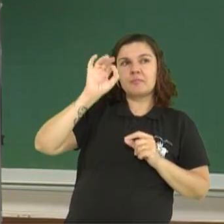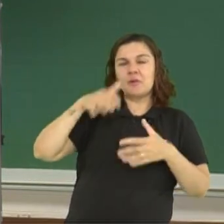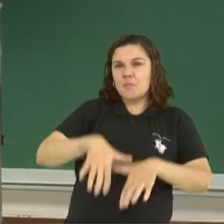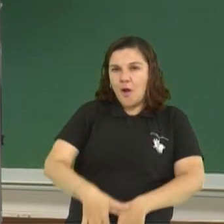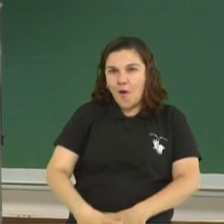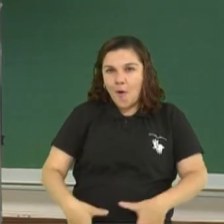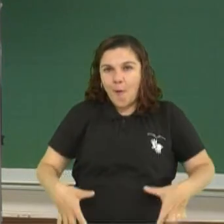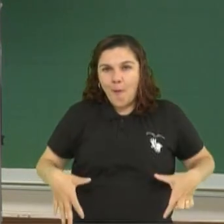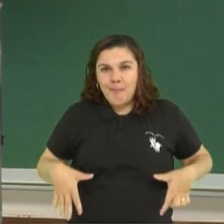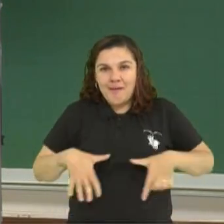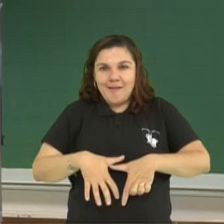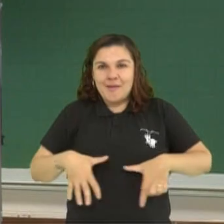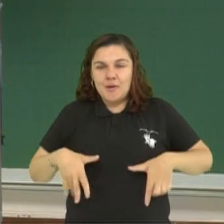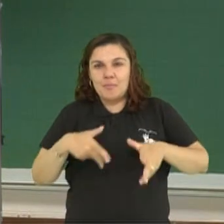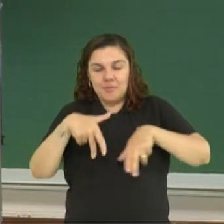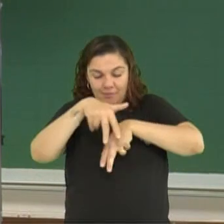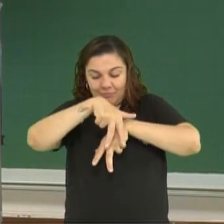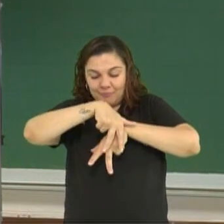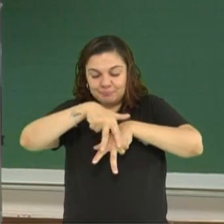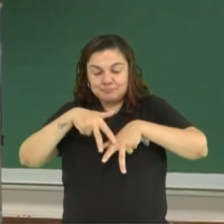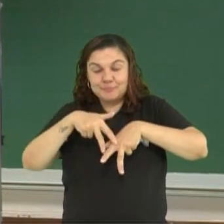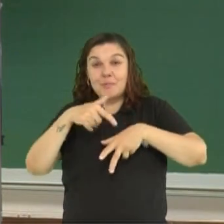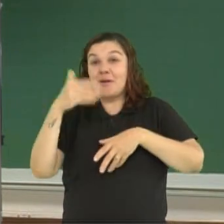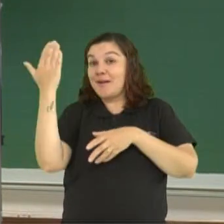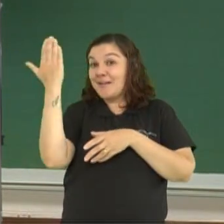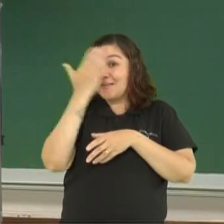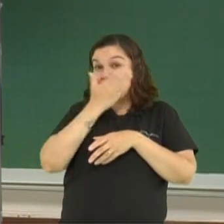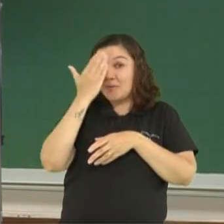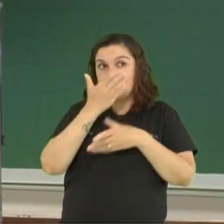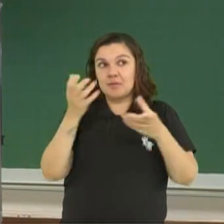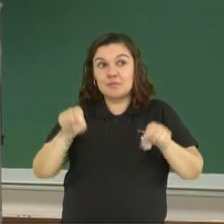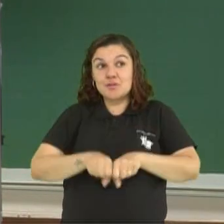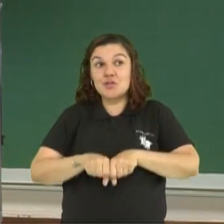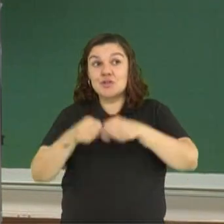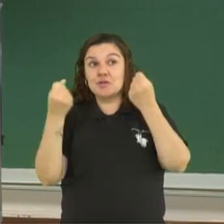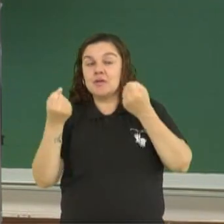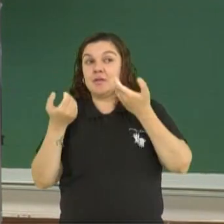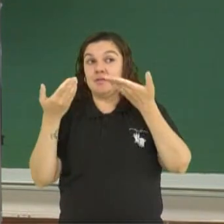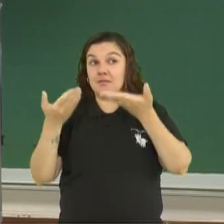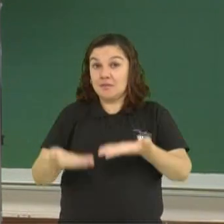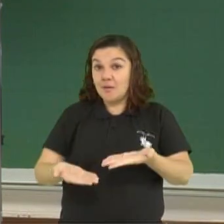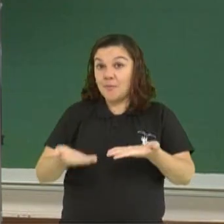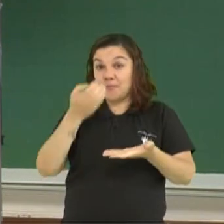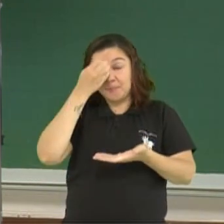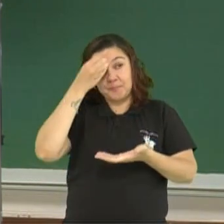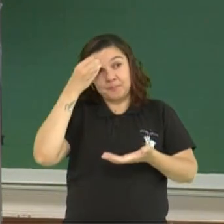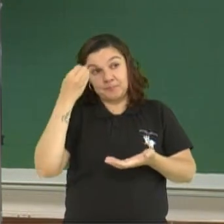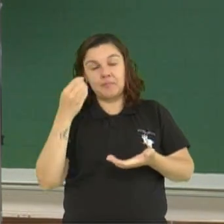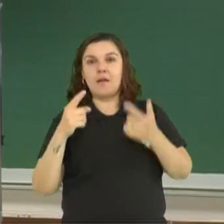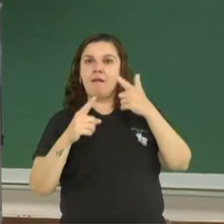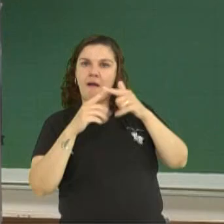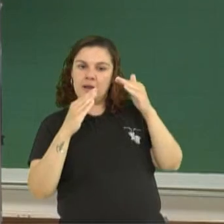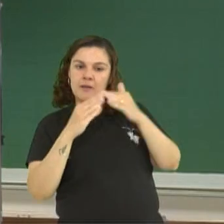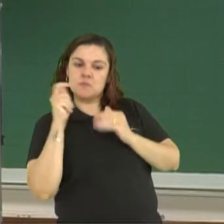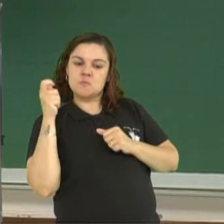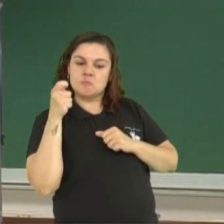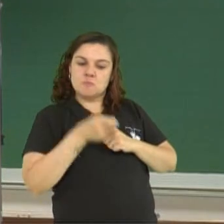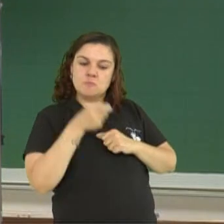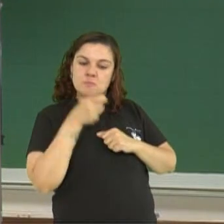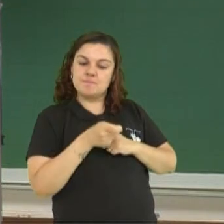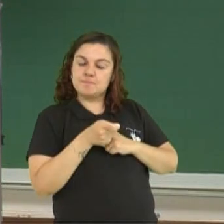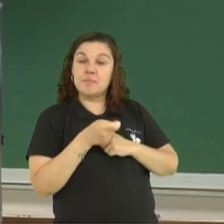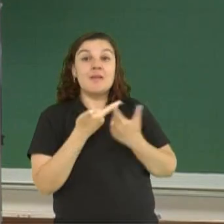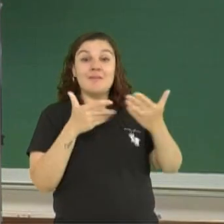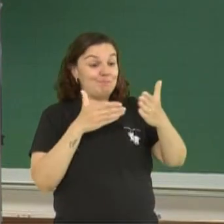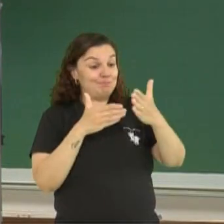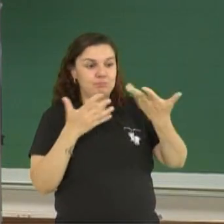roupinha, fez um pouquinho de tecido em cima das partes íntimas para não ser destruída a obra. Então, a igreja começou a controlar de tal forma que começou a passar dos